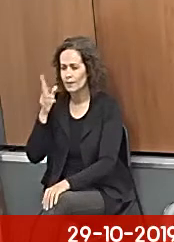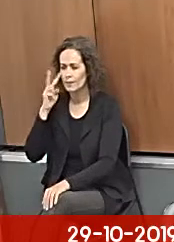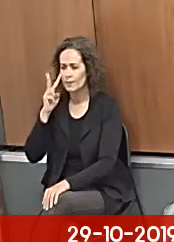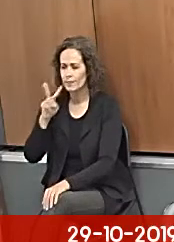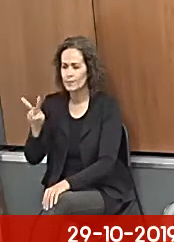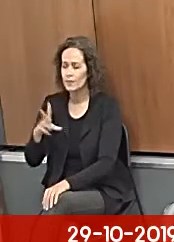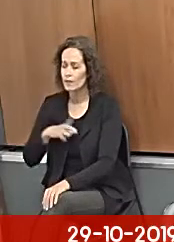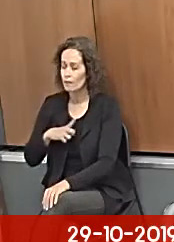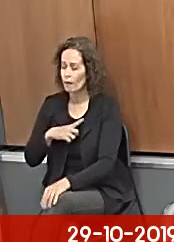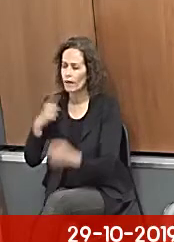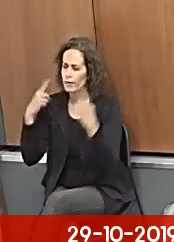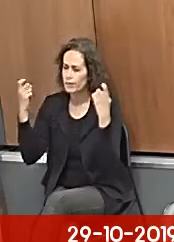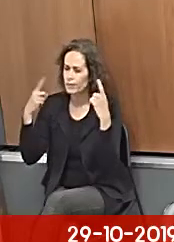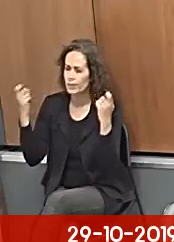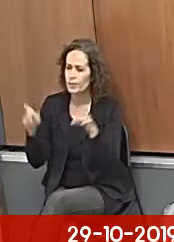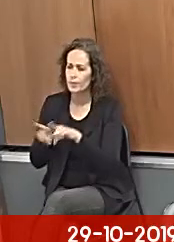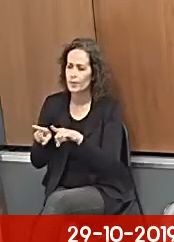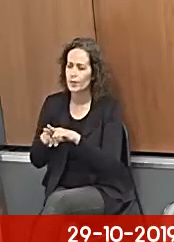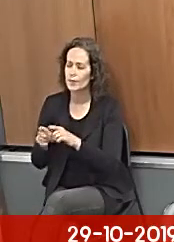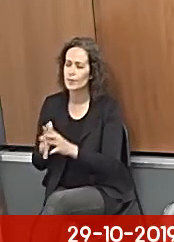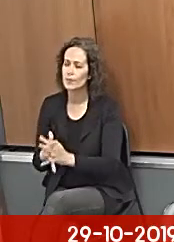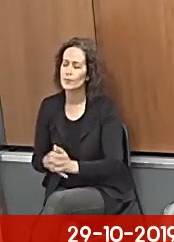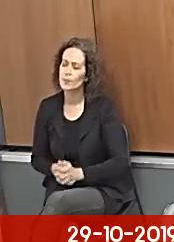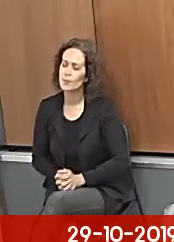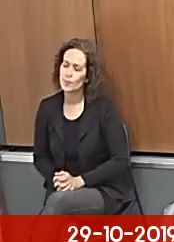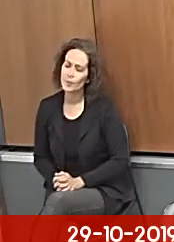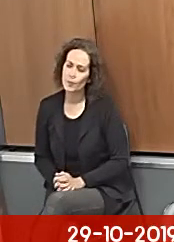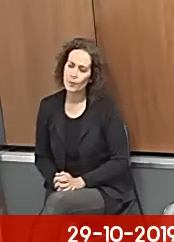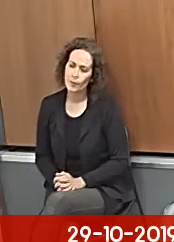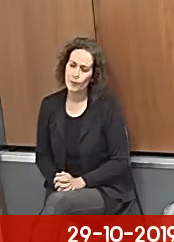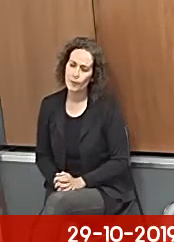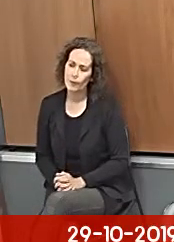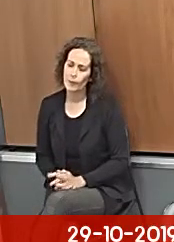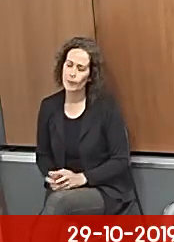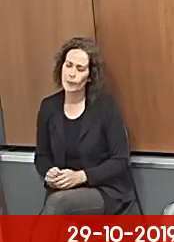um sonzinho também. Tem um som.